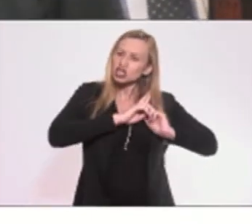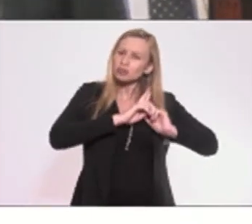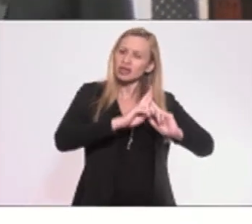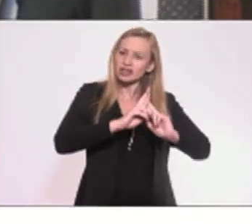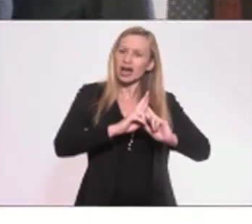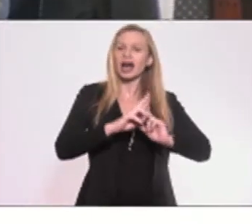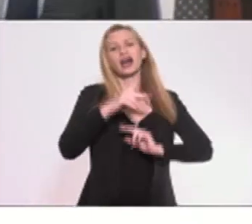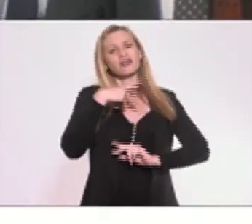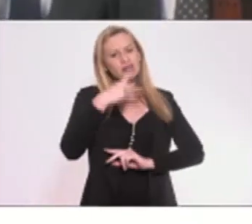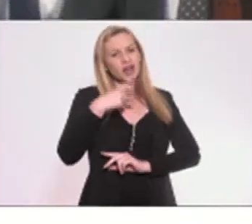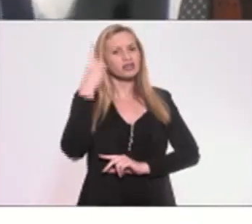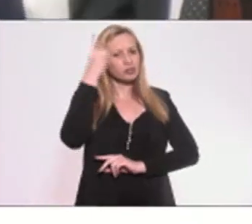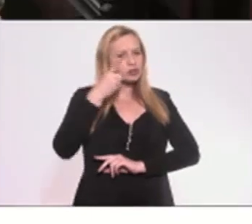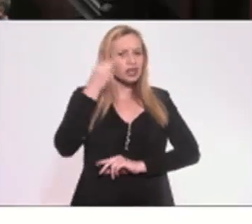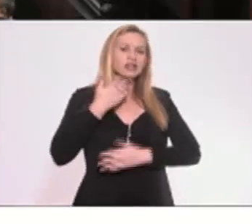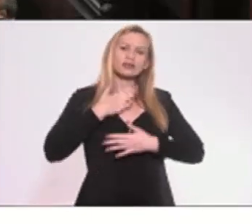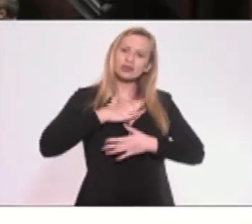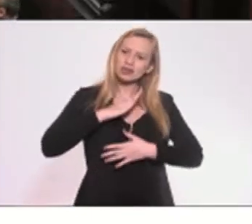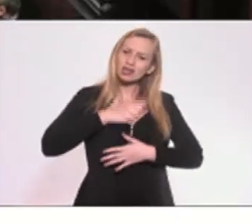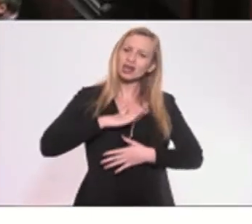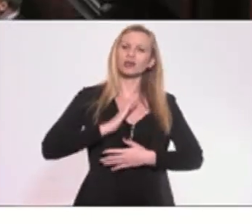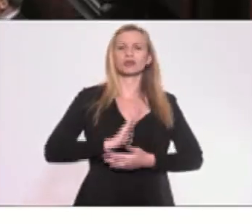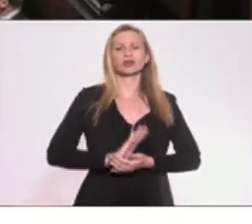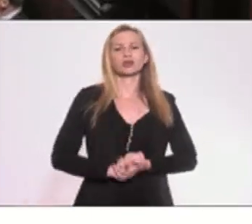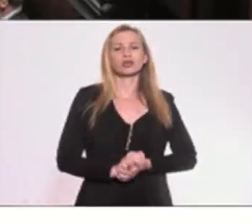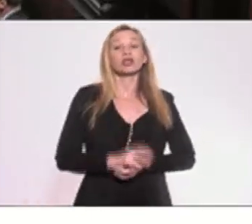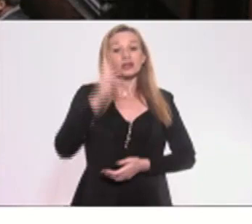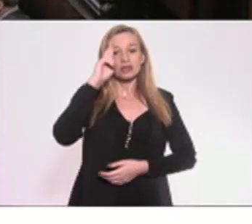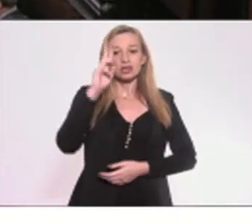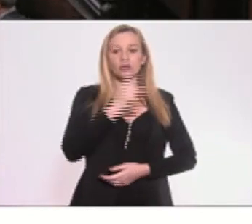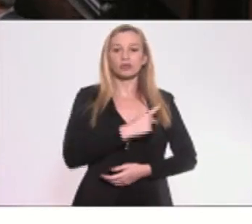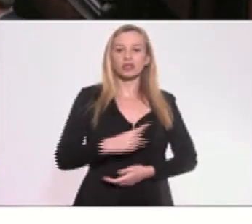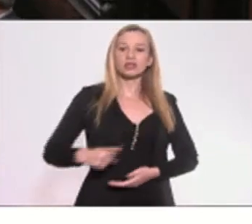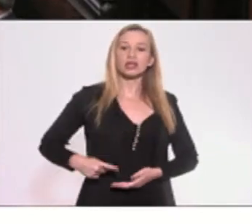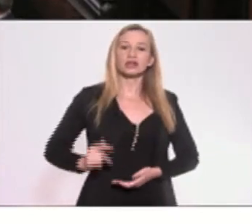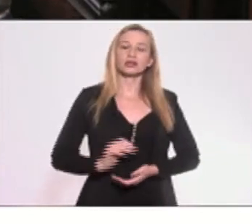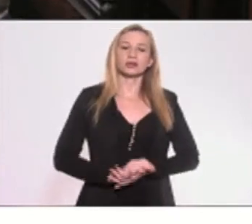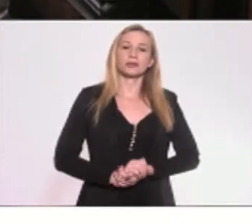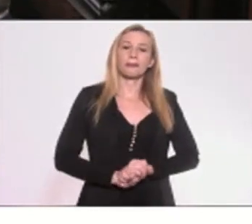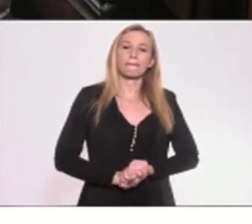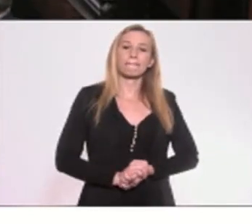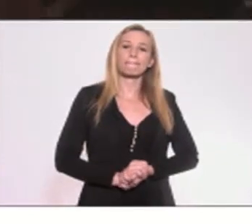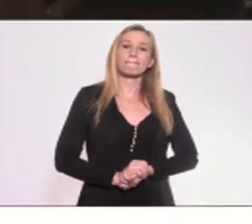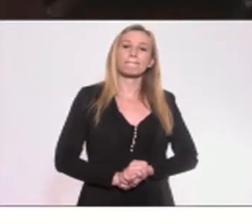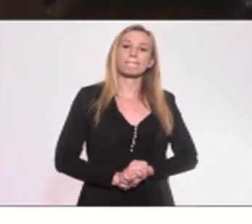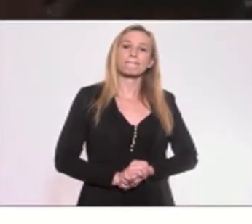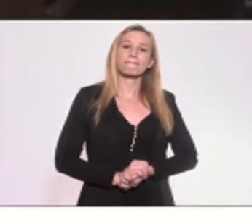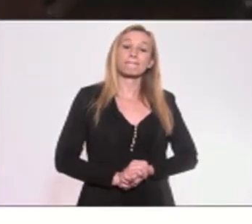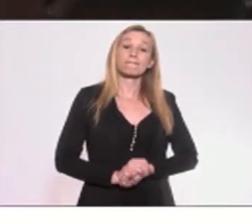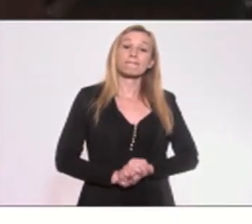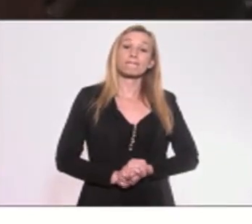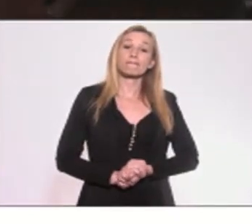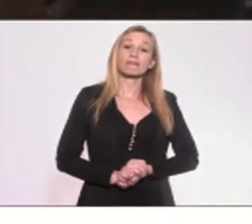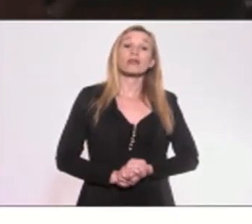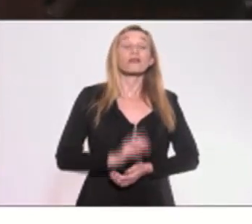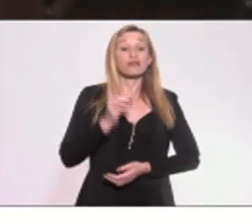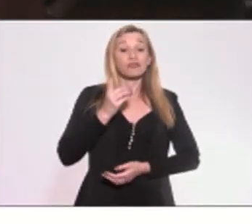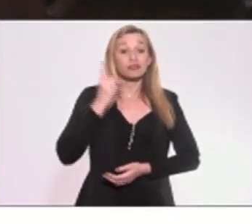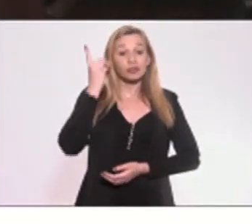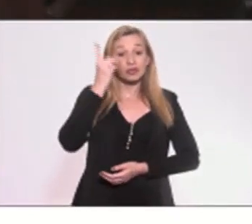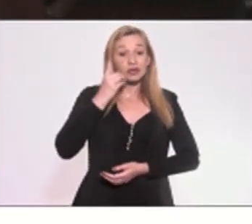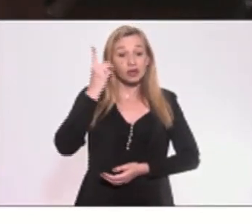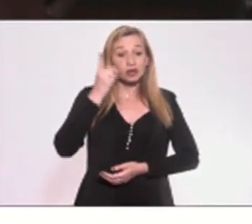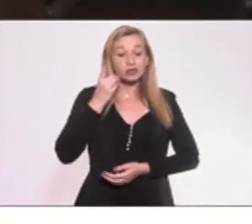a fala do parlamentar. Senhor presidente, nobres senhores parlamentares, a quem eu tenho